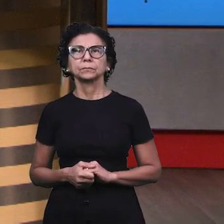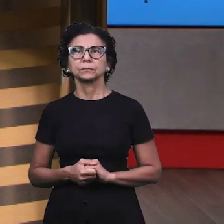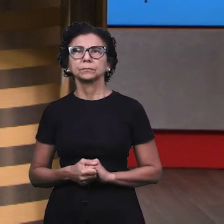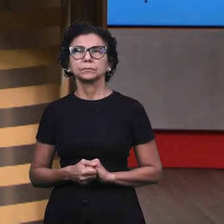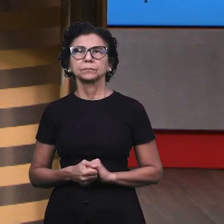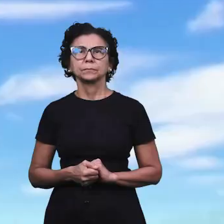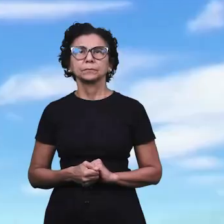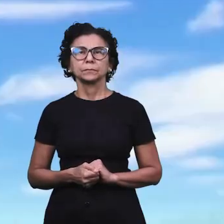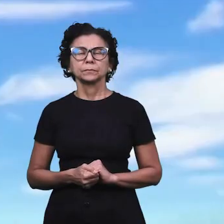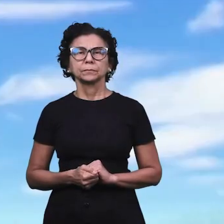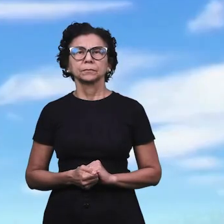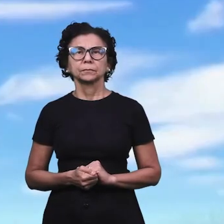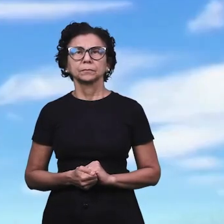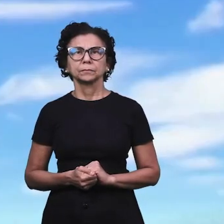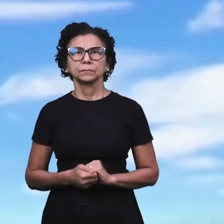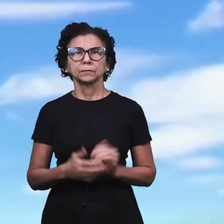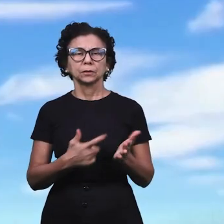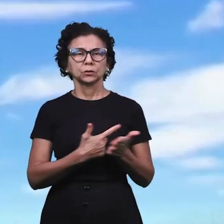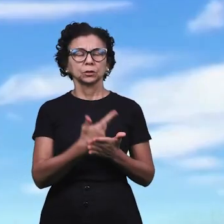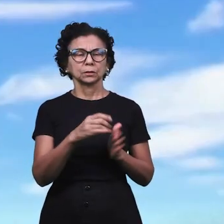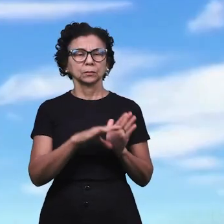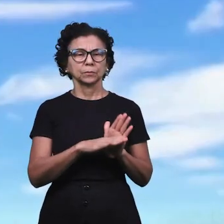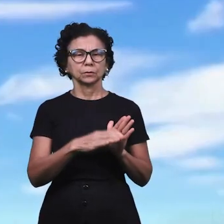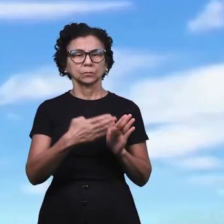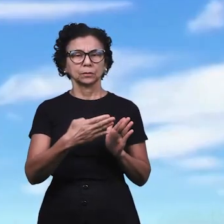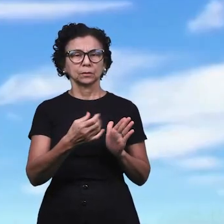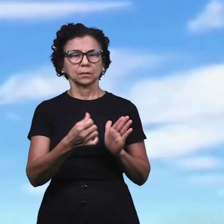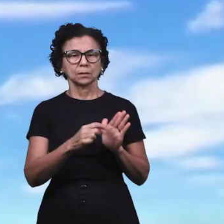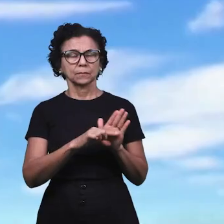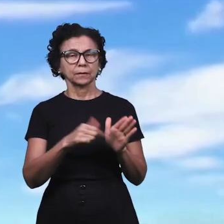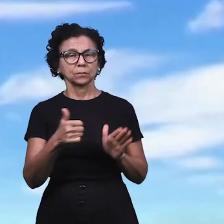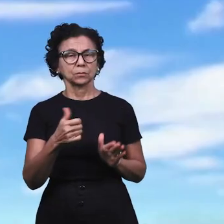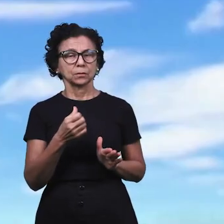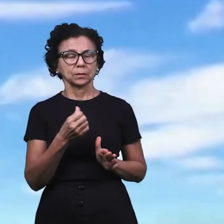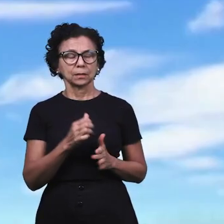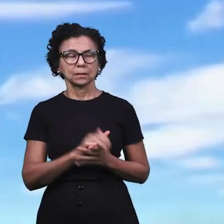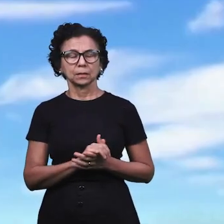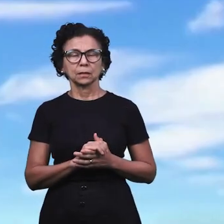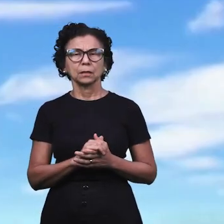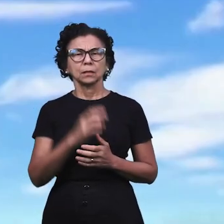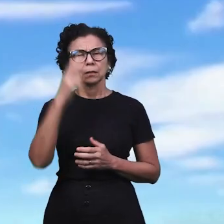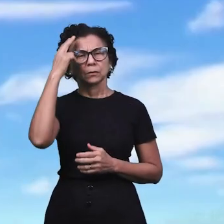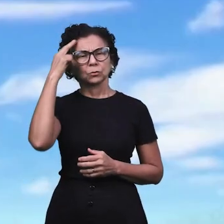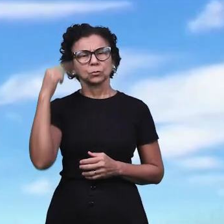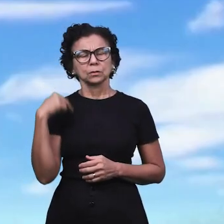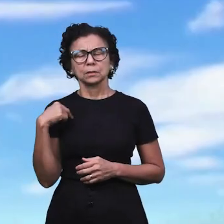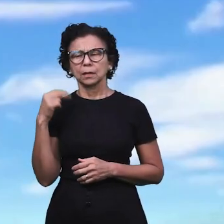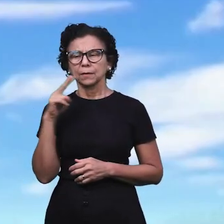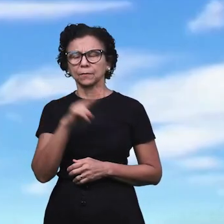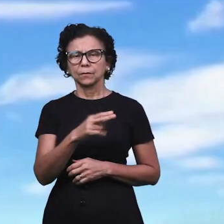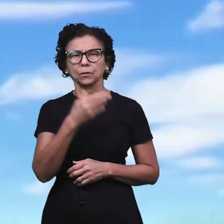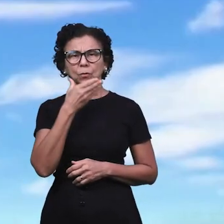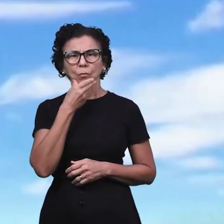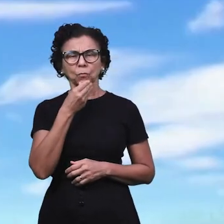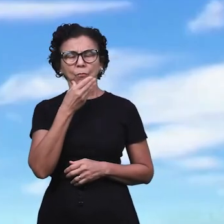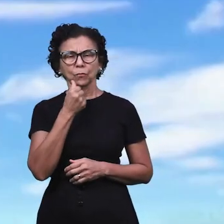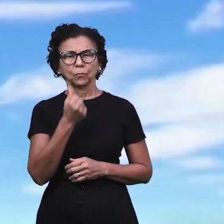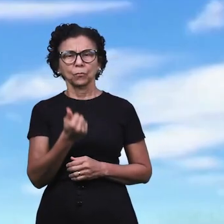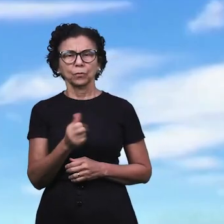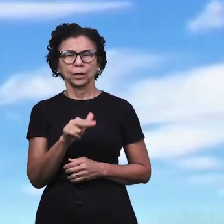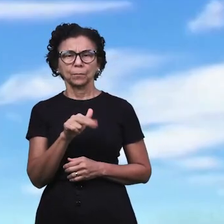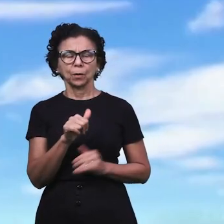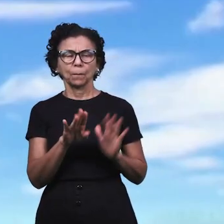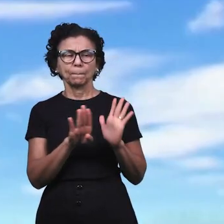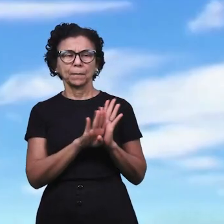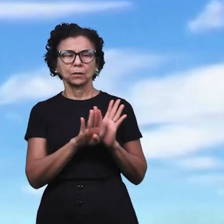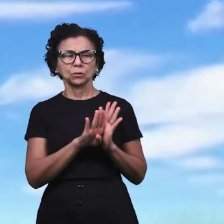Gênesis 43, verso 16, que diz assim: vendo, pois, José a Benjamim com eles, disse